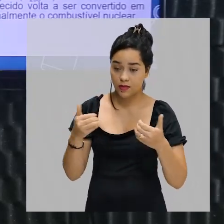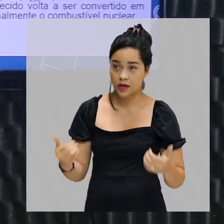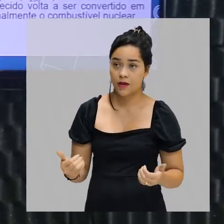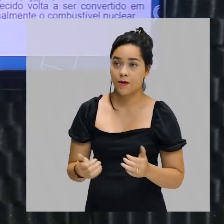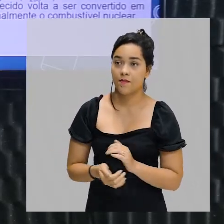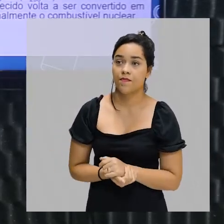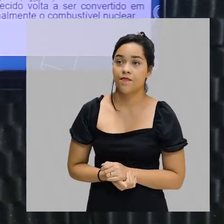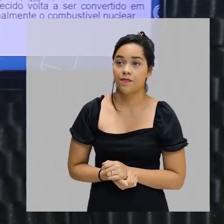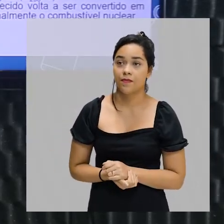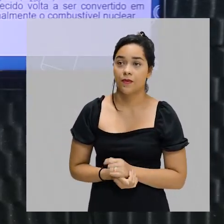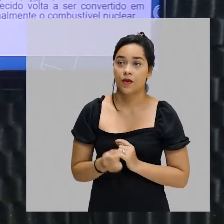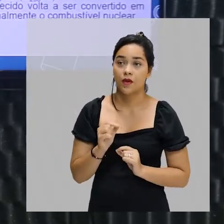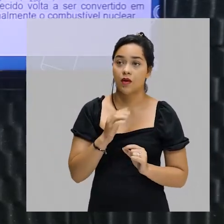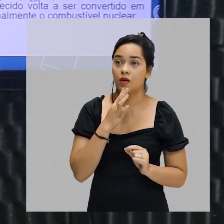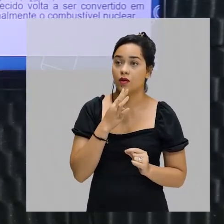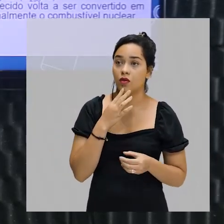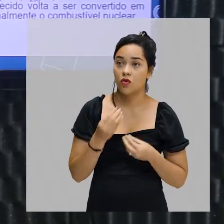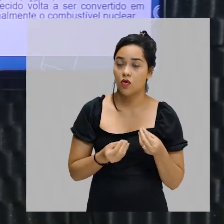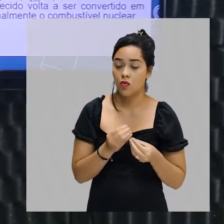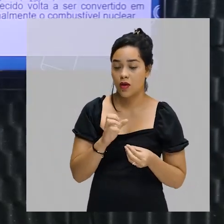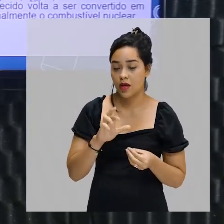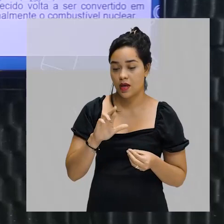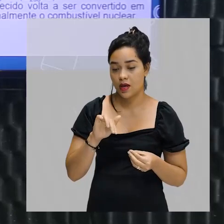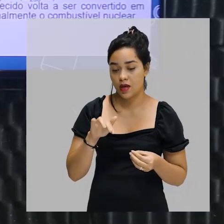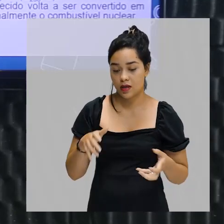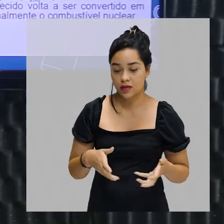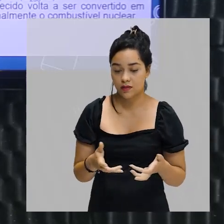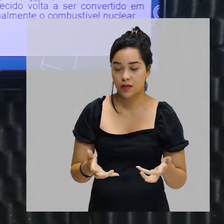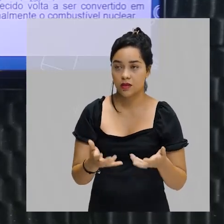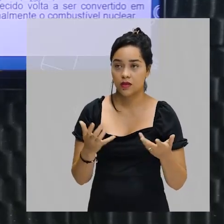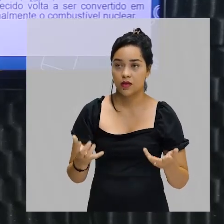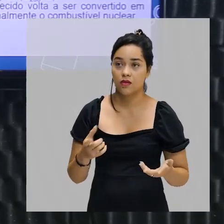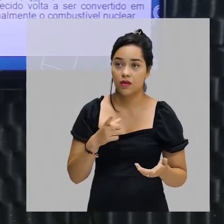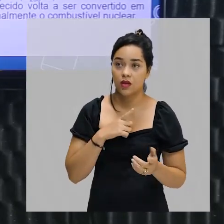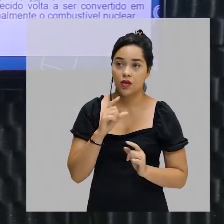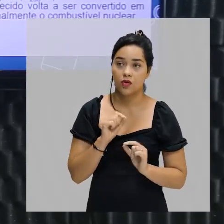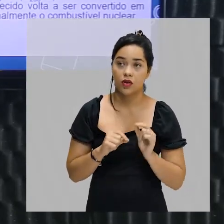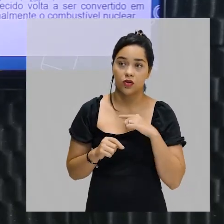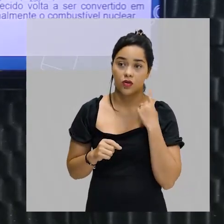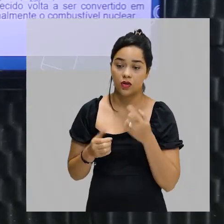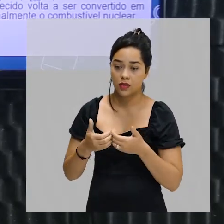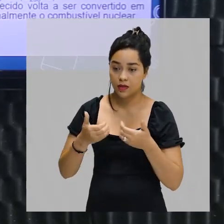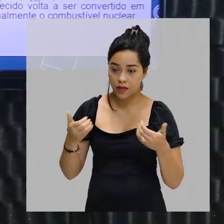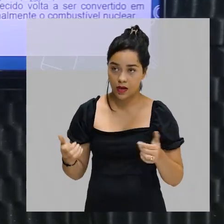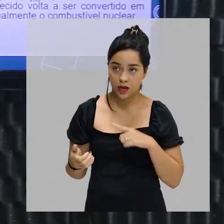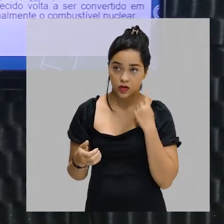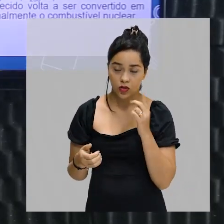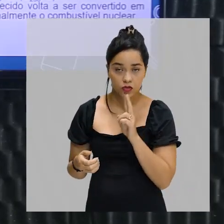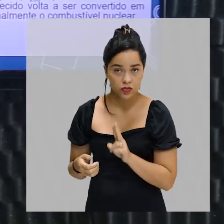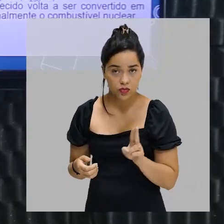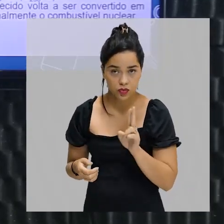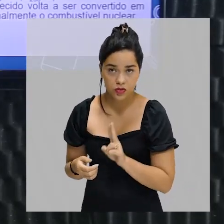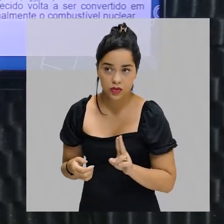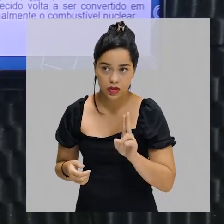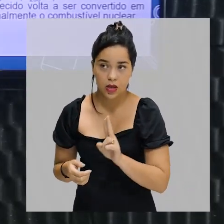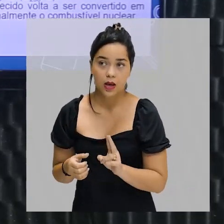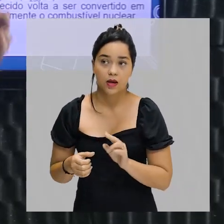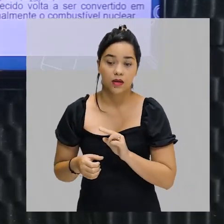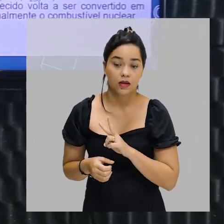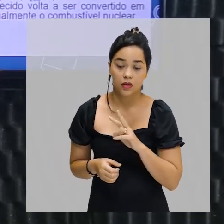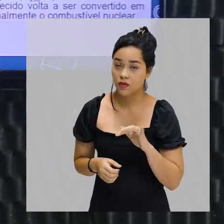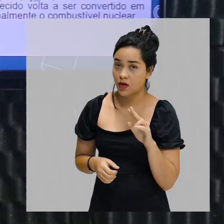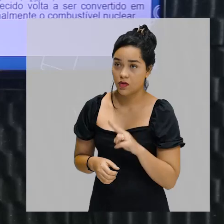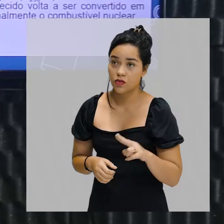E esse tratamento é conhecido como enriquecimento. Então, o enriquecimento é justamente a gente separar aquilo que a gente vai utilizar para aquilo que a gente